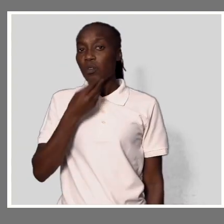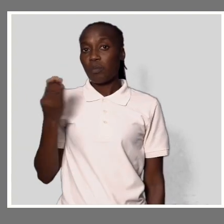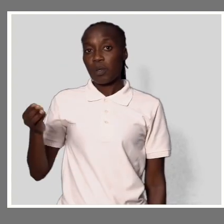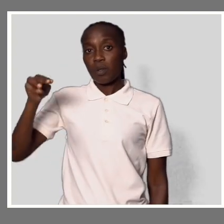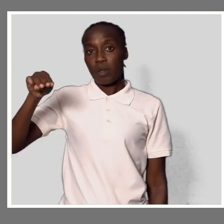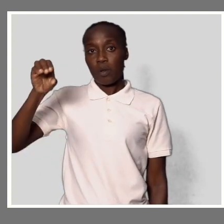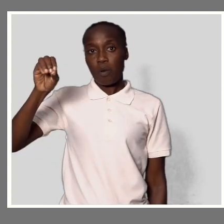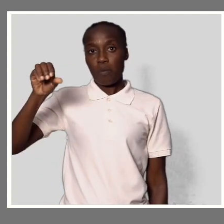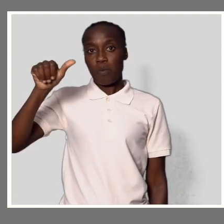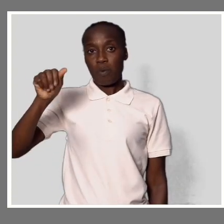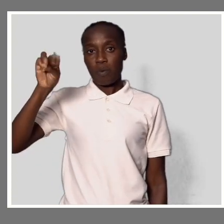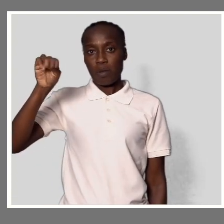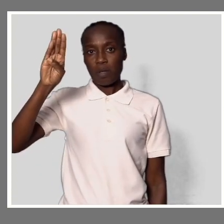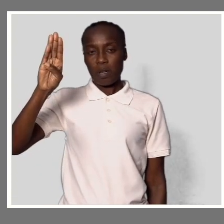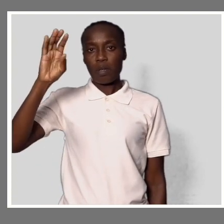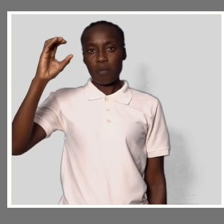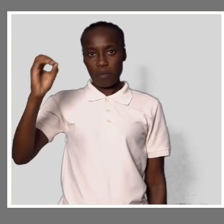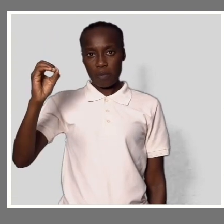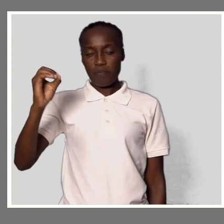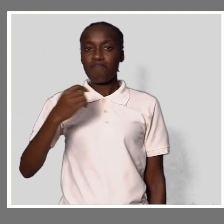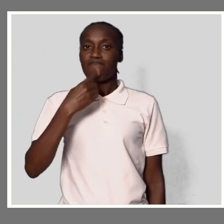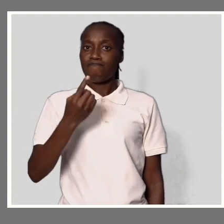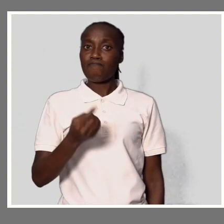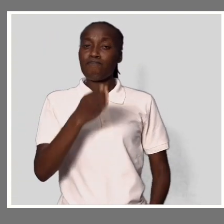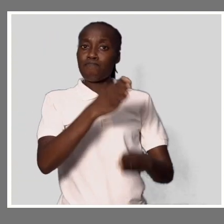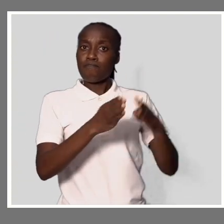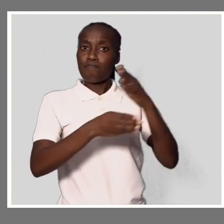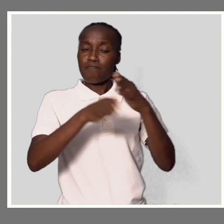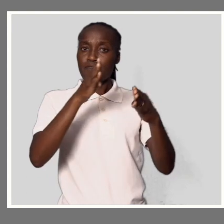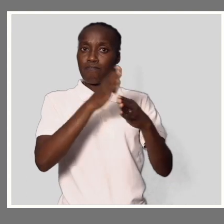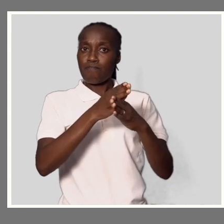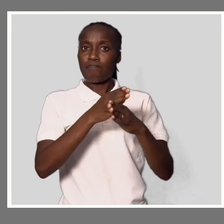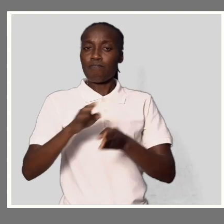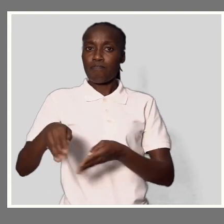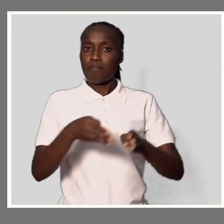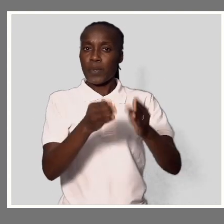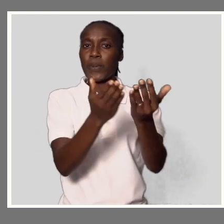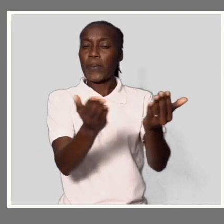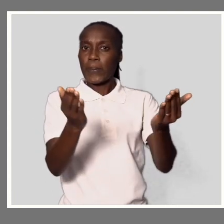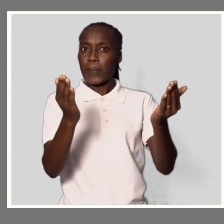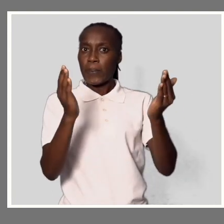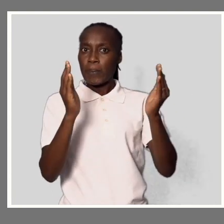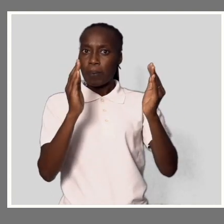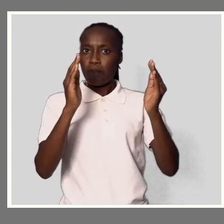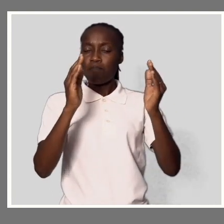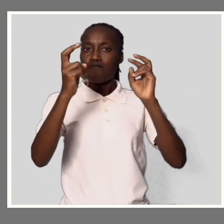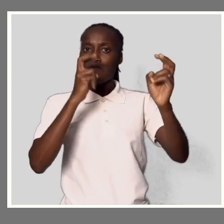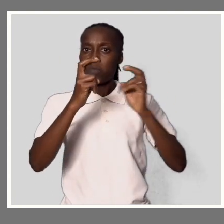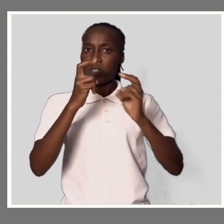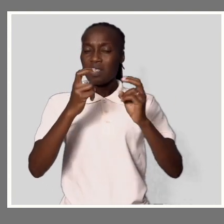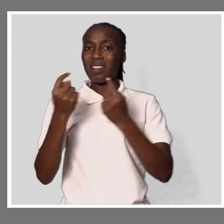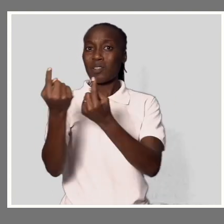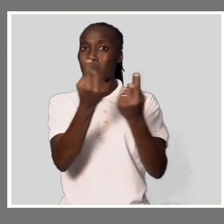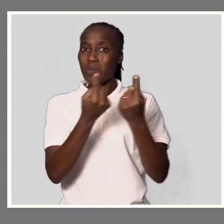O Iambo acredita que com a conclusão das obras de comportas na barragem de Curumana, a situação da falta